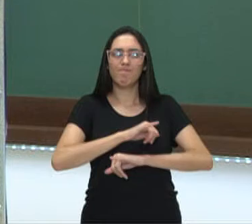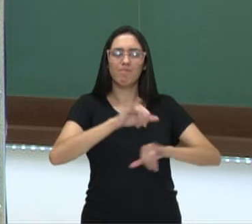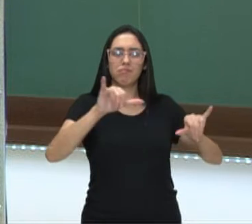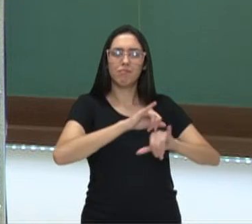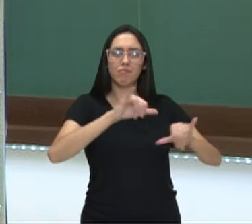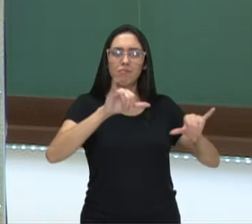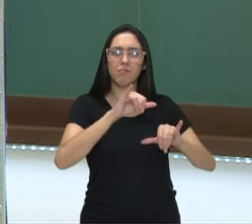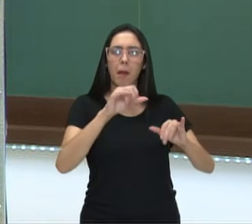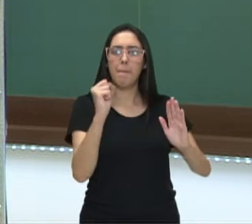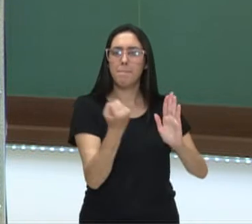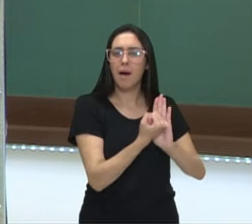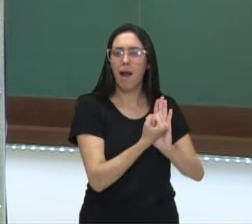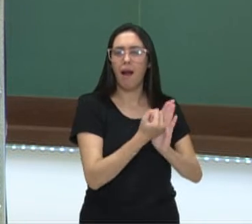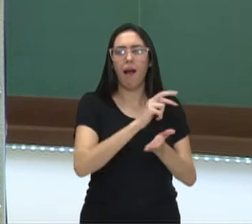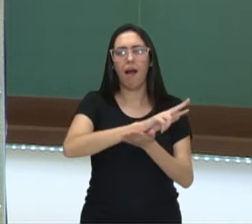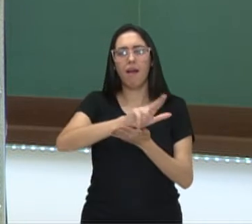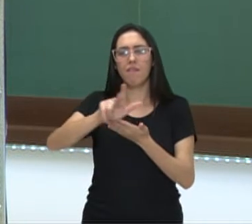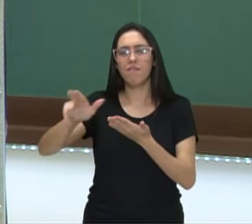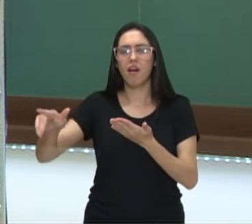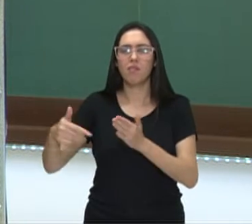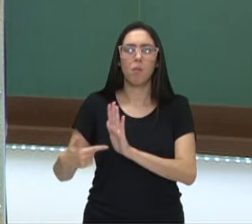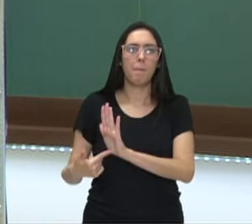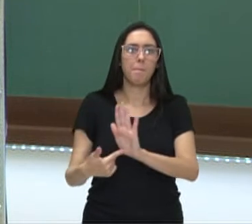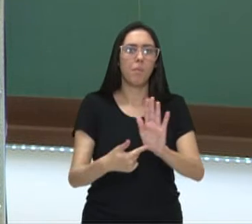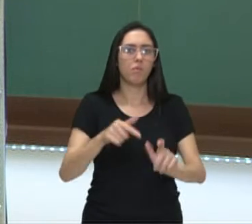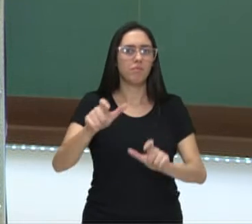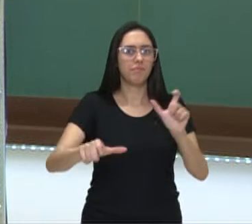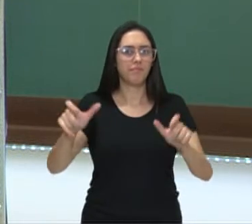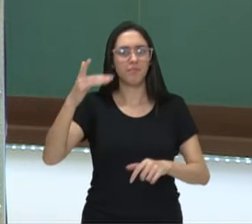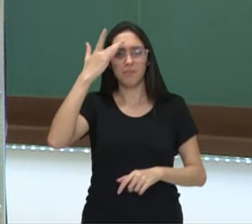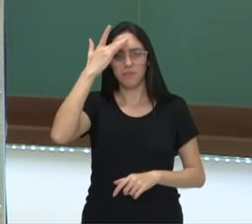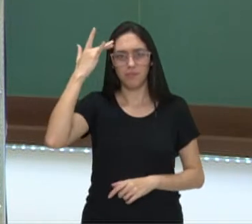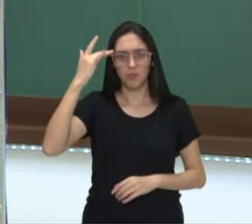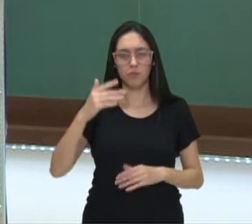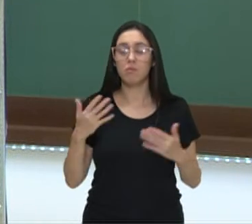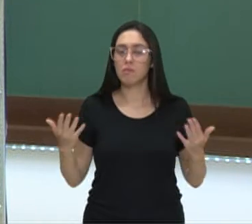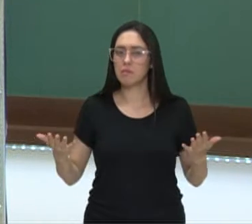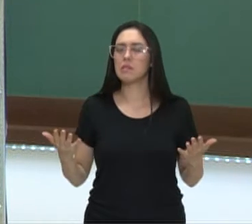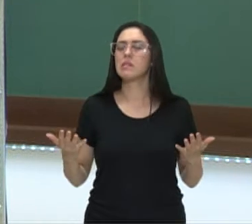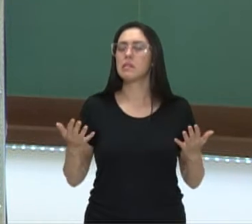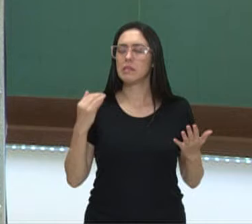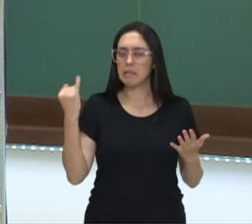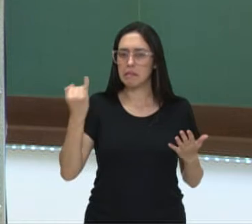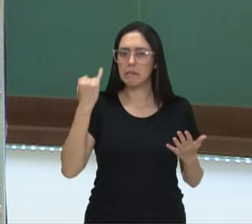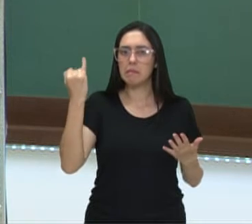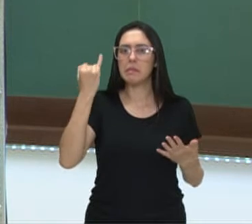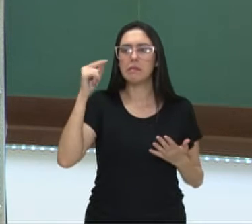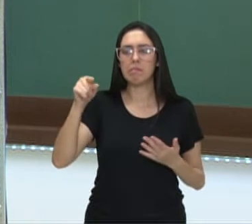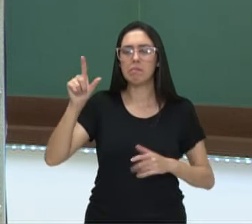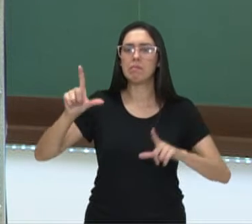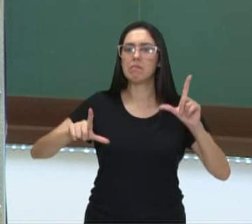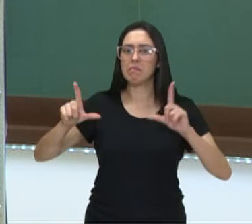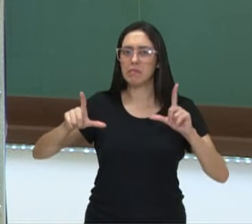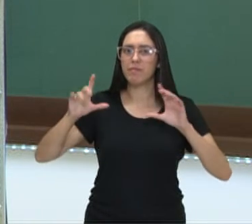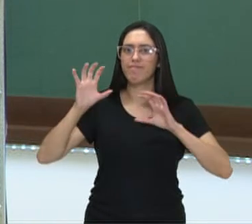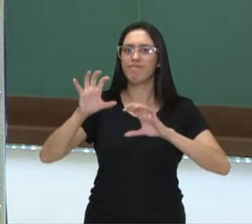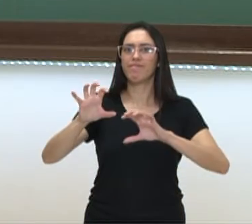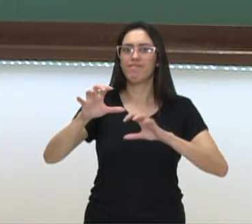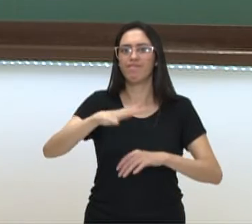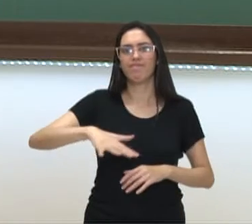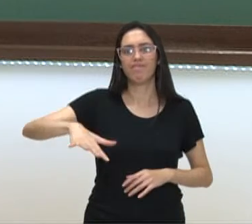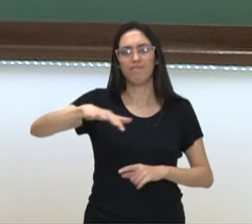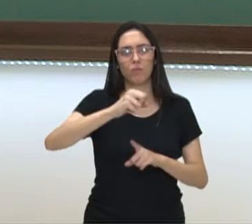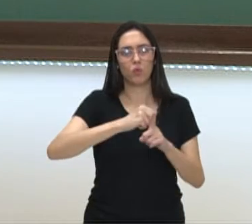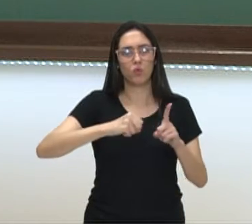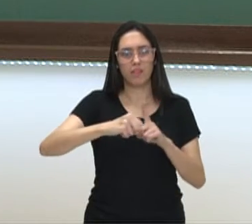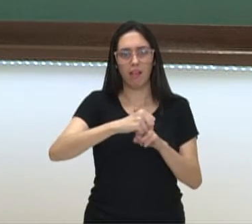determinadas marcas e determinados produtos. E aí a gente percebe a importância da televisão nessa sociedade de consumo.